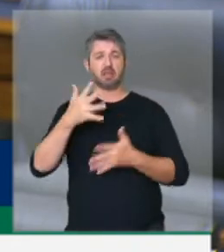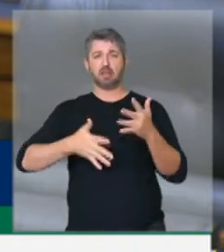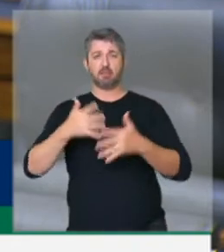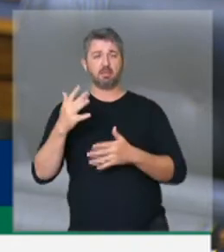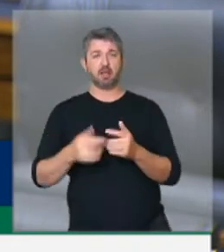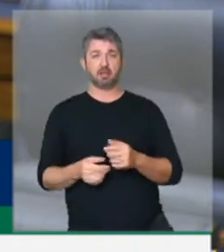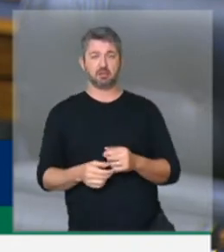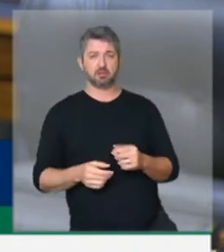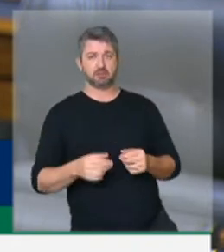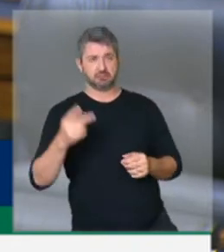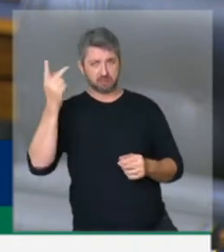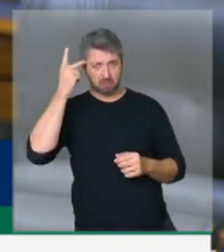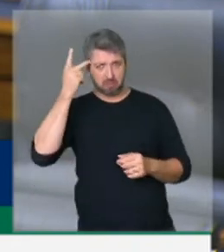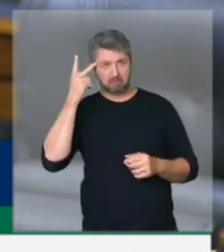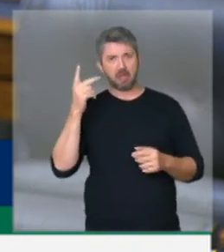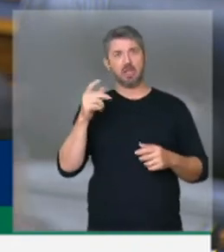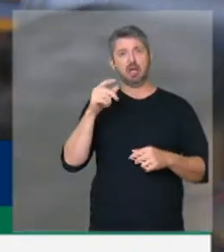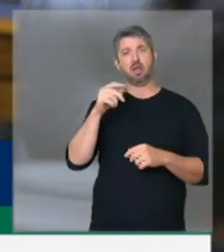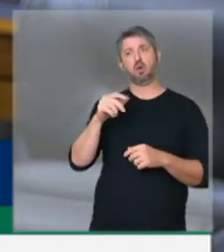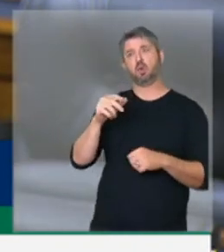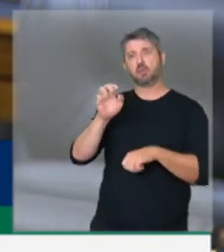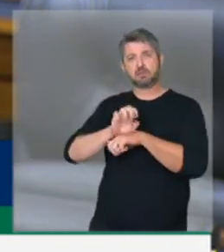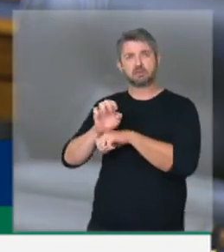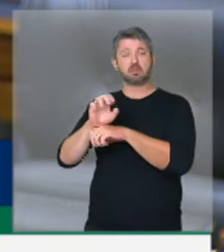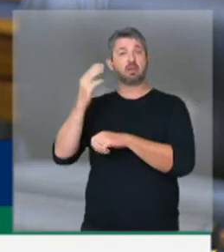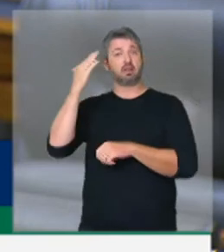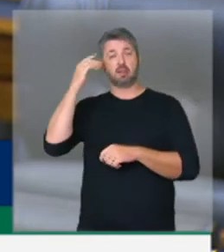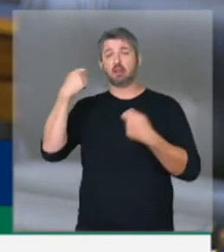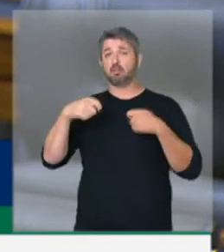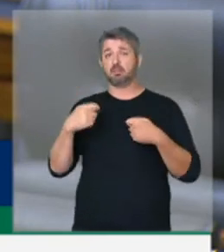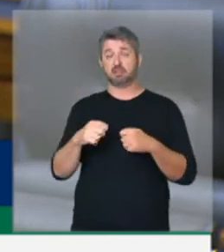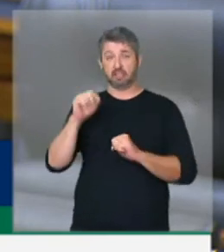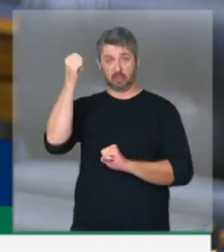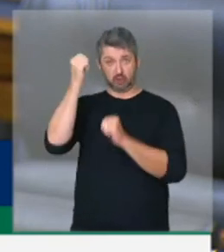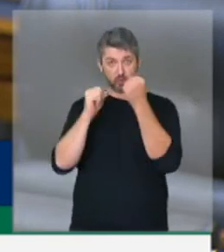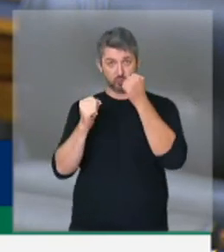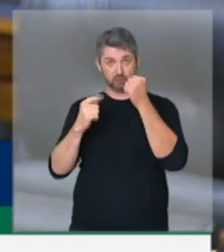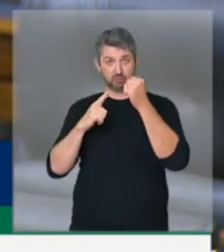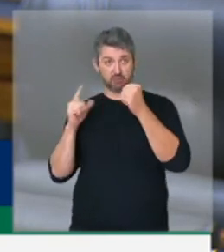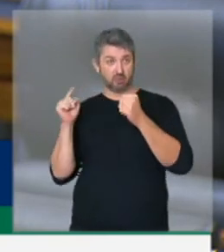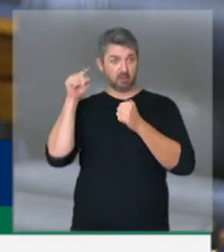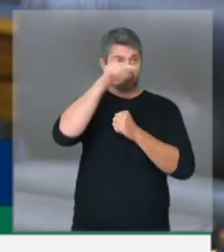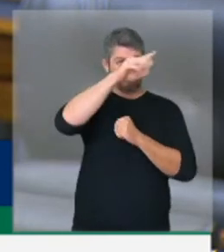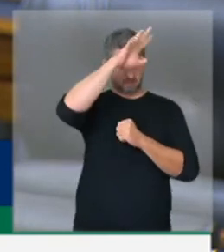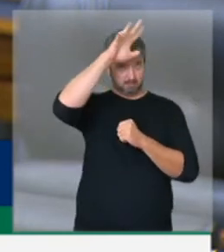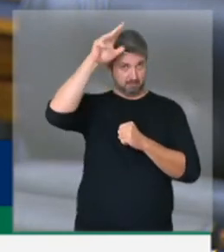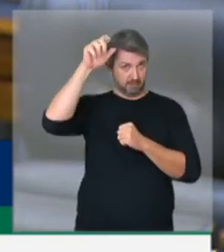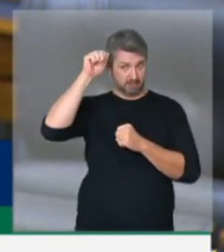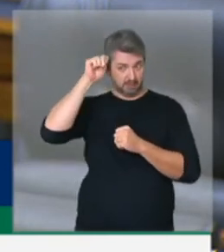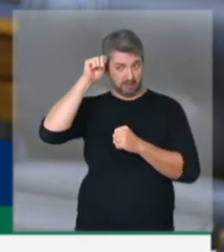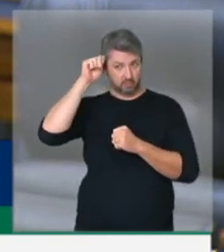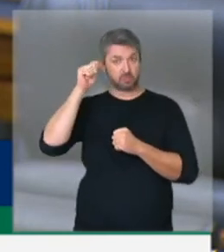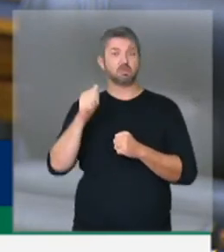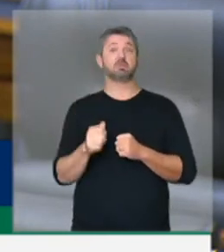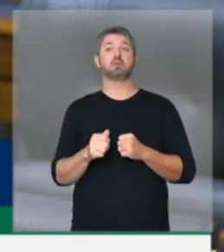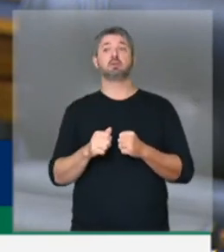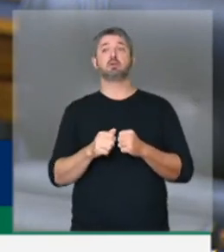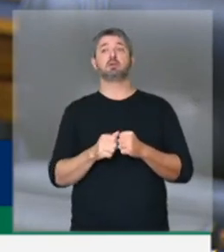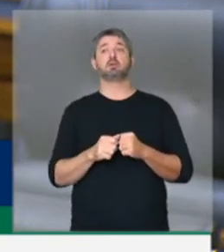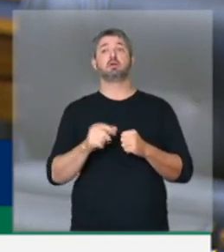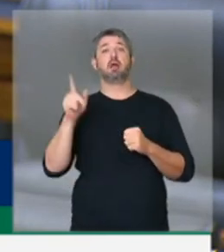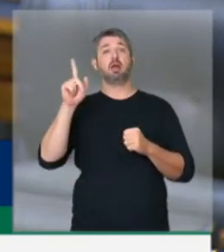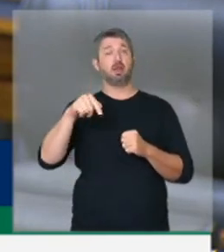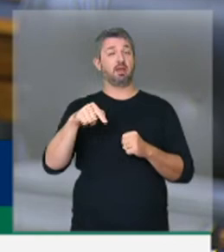São Paulo e outros estados têm que entender que se as indústrias que estão na Zona Franca de Manaus, na maioria são